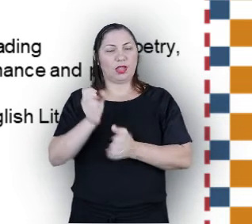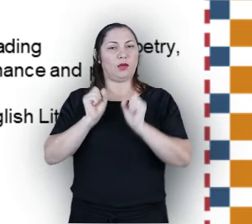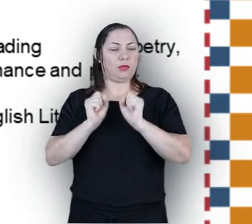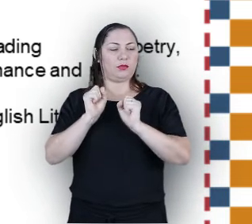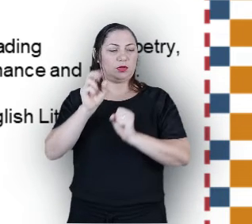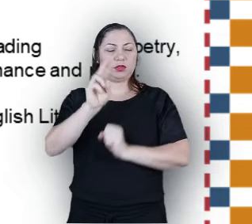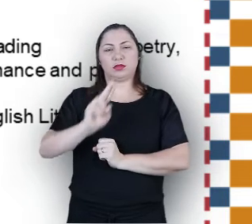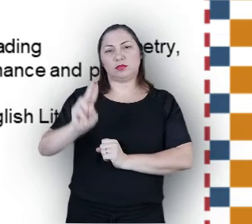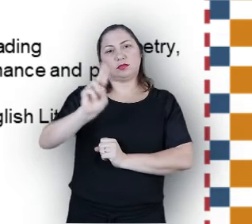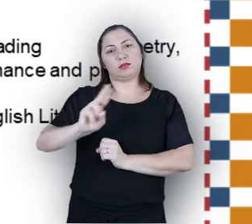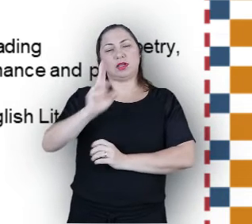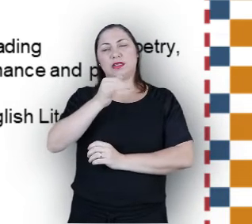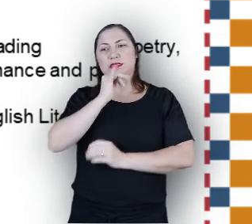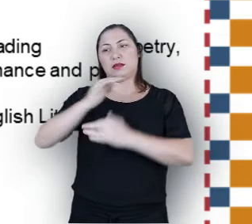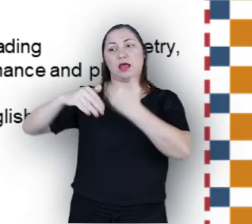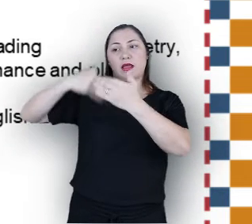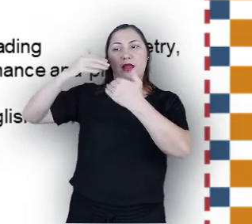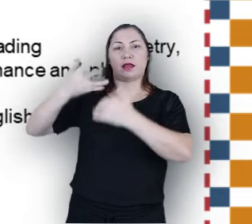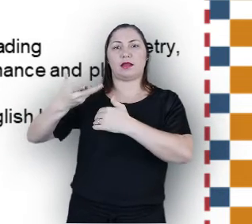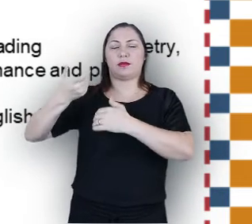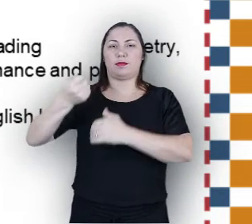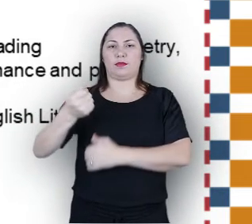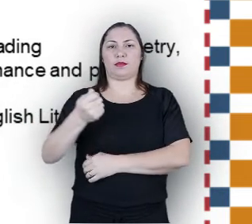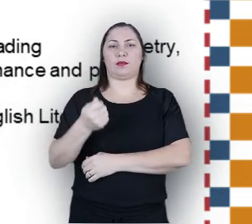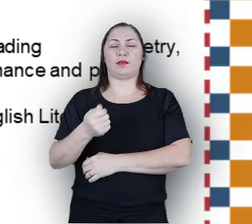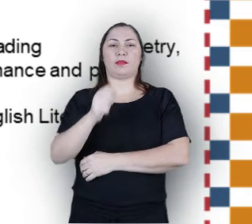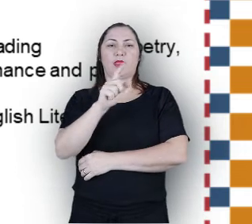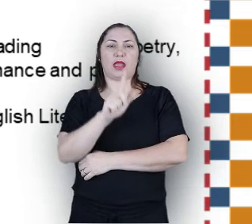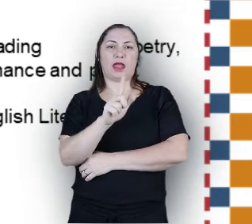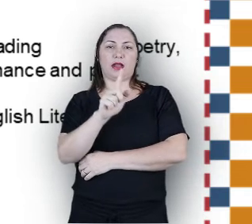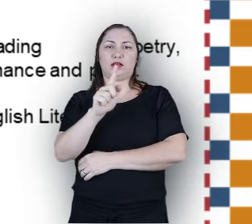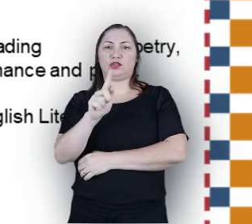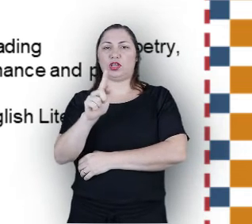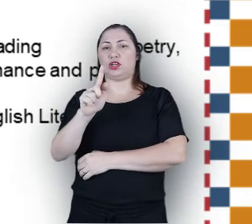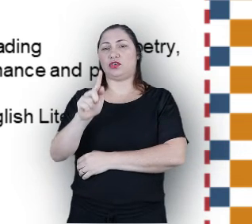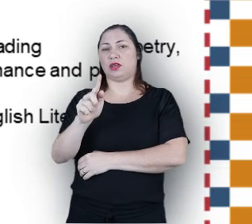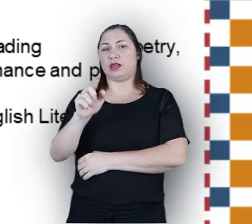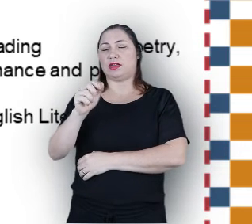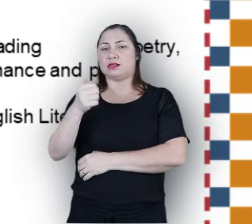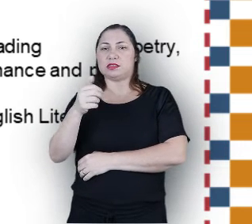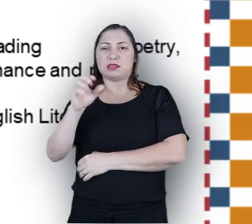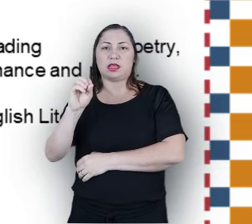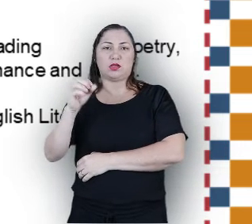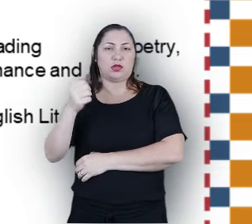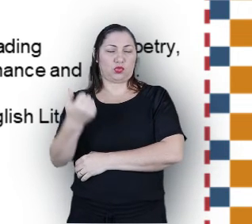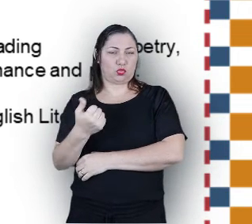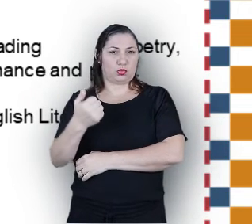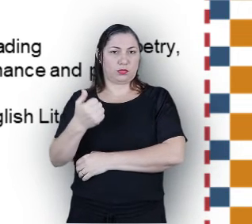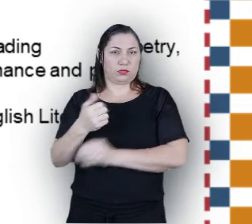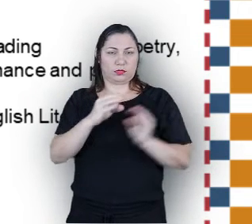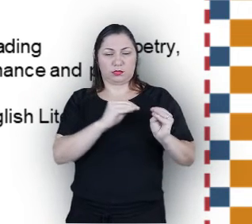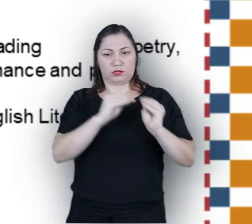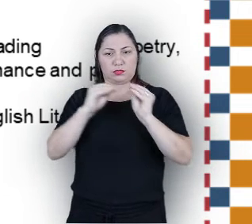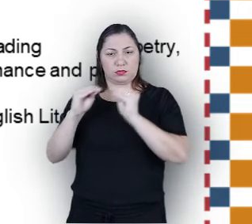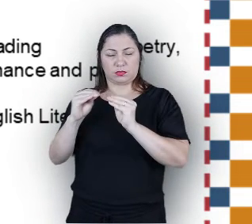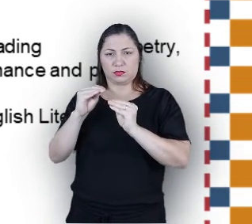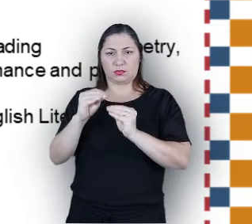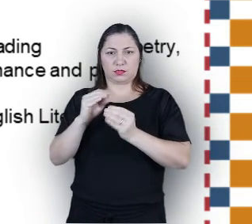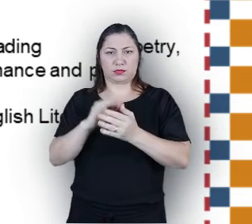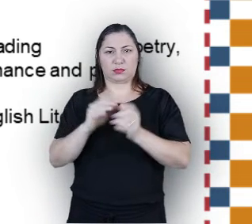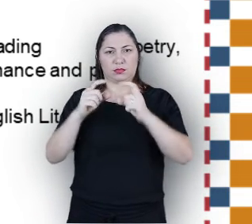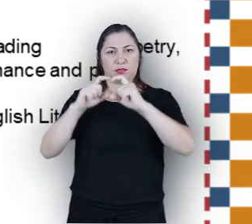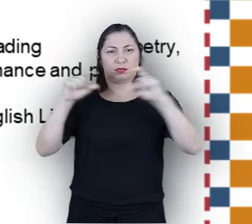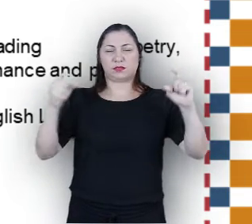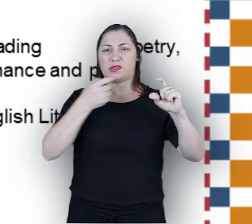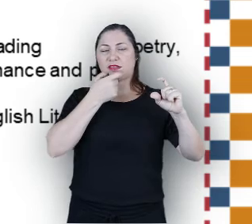Your Genders, Poems and Prose. Read Technical Test, Read Poetry, Romance